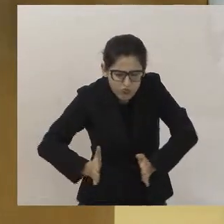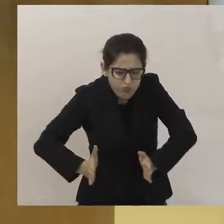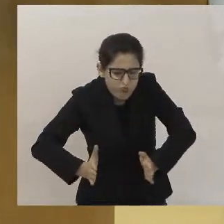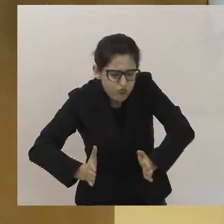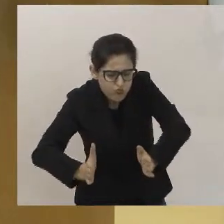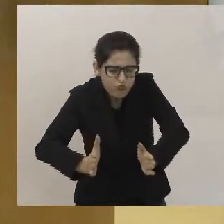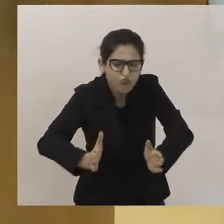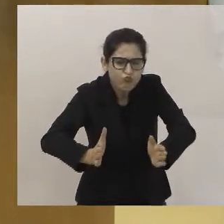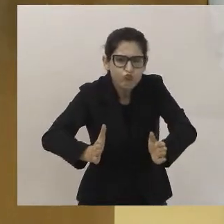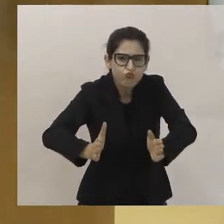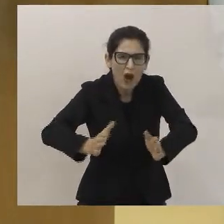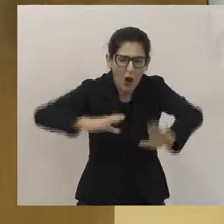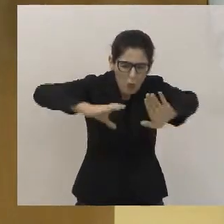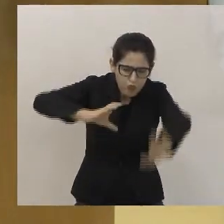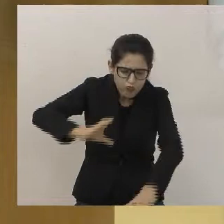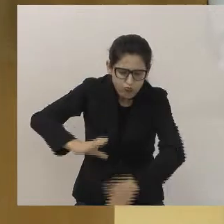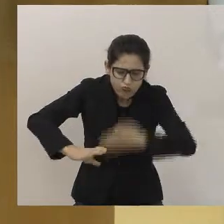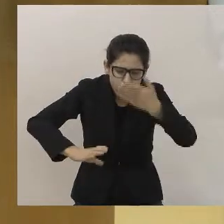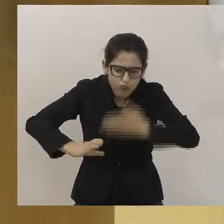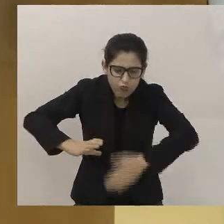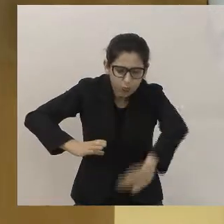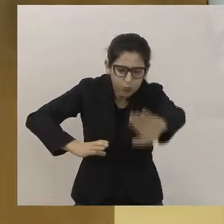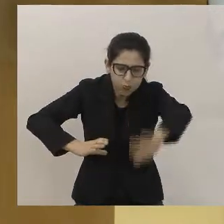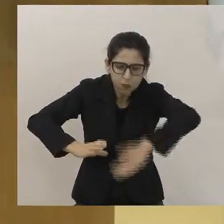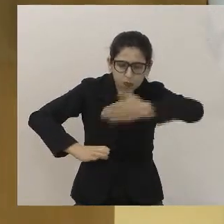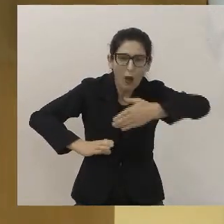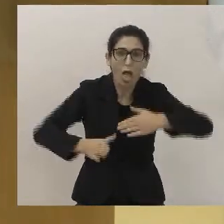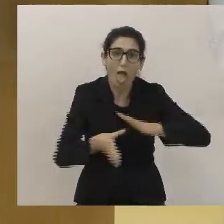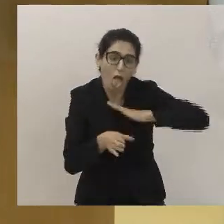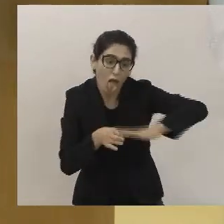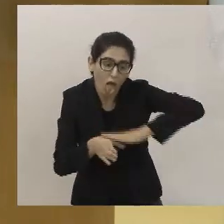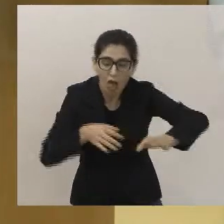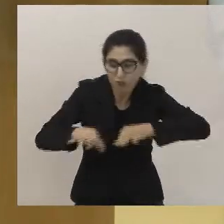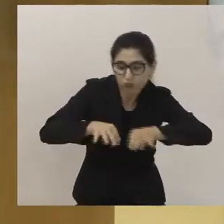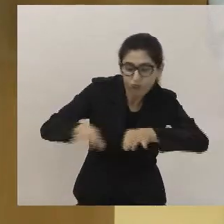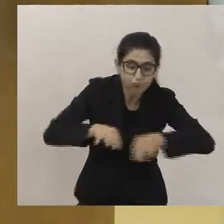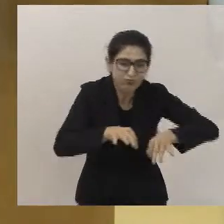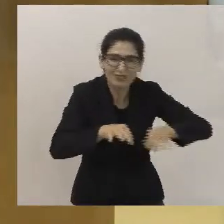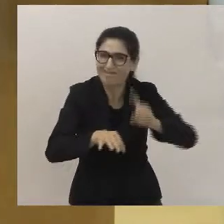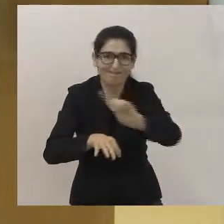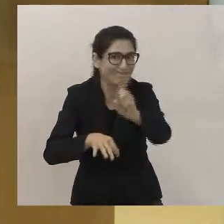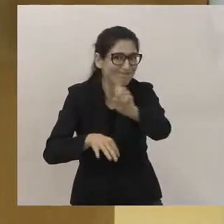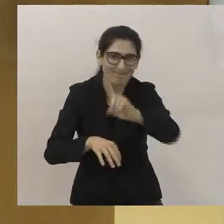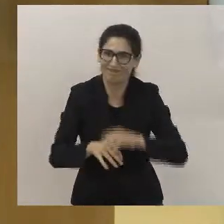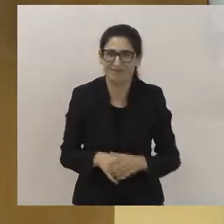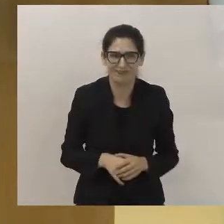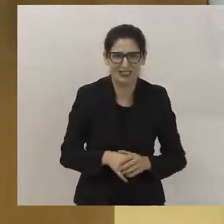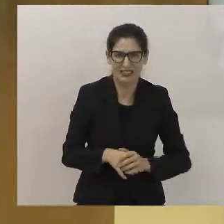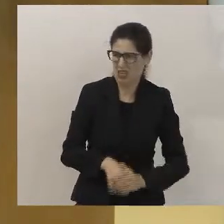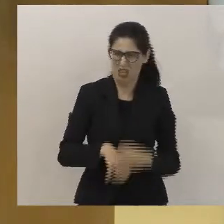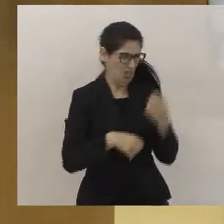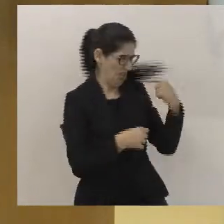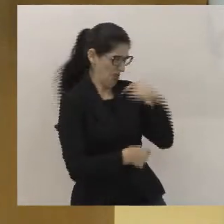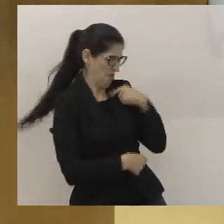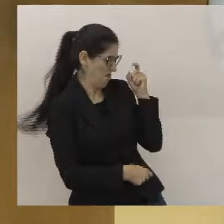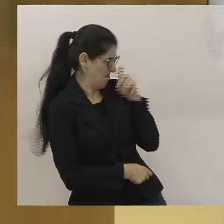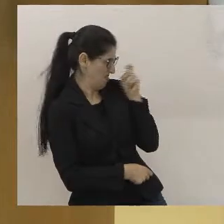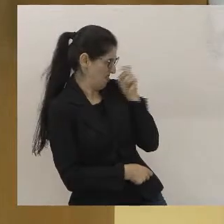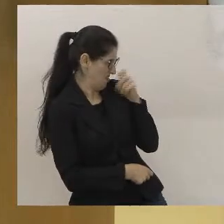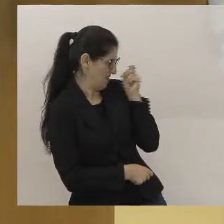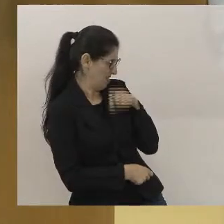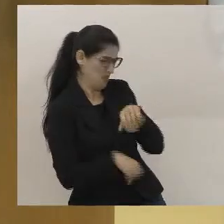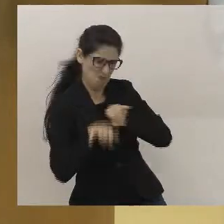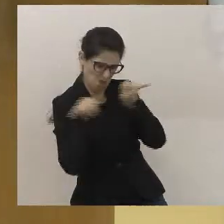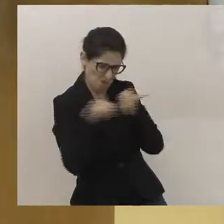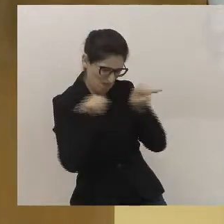largar o buraco alagado assim dá o acabamento tô falando mentira tô falando besteira